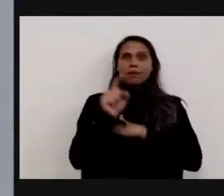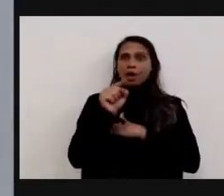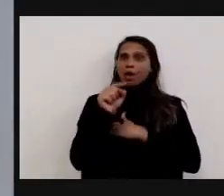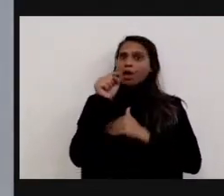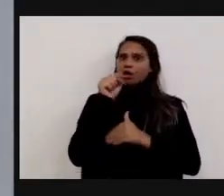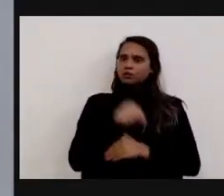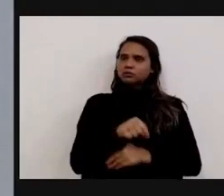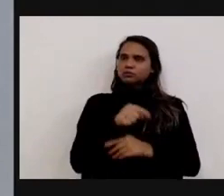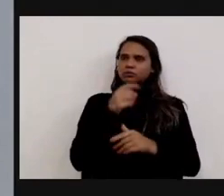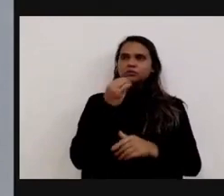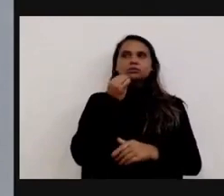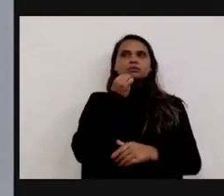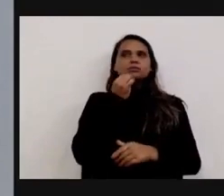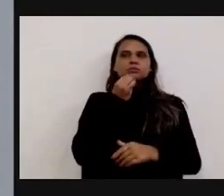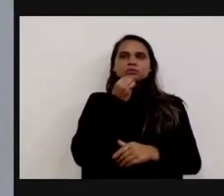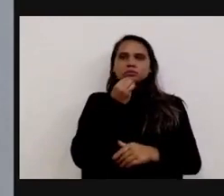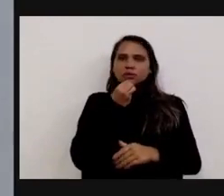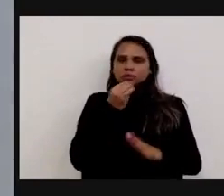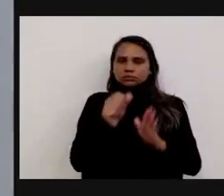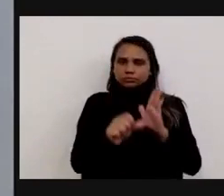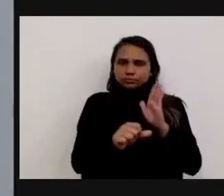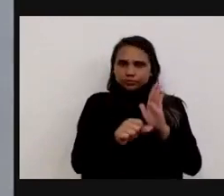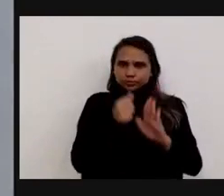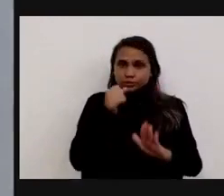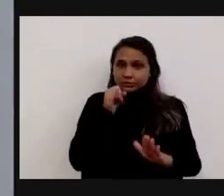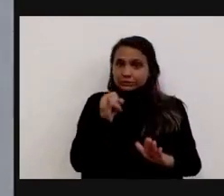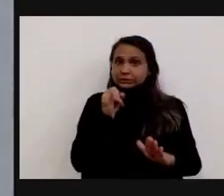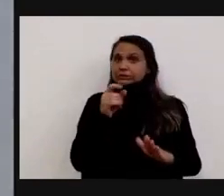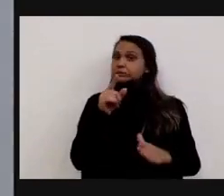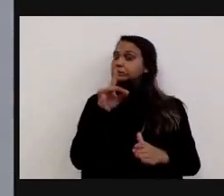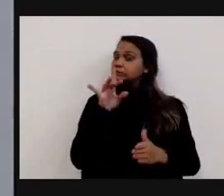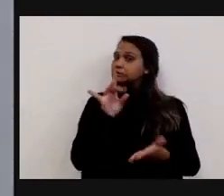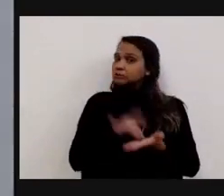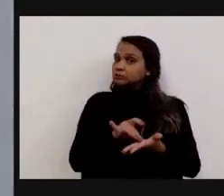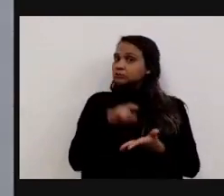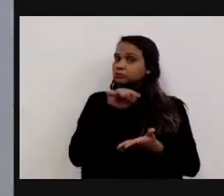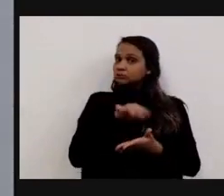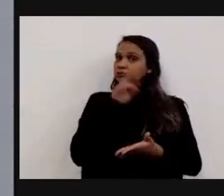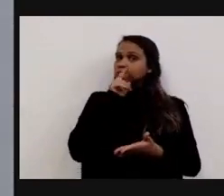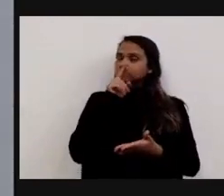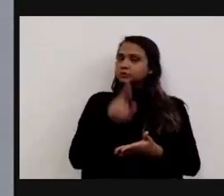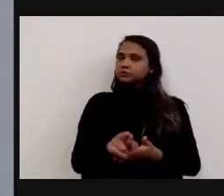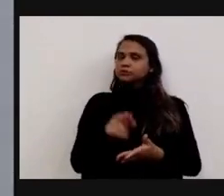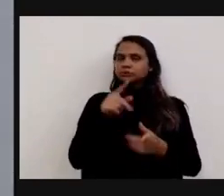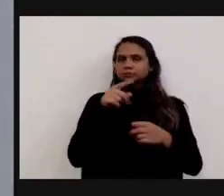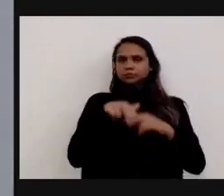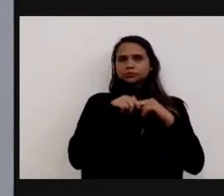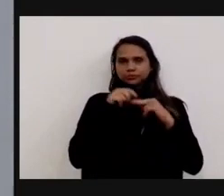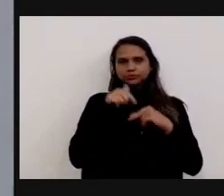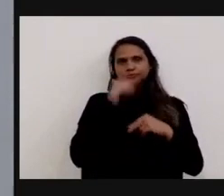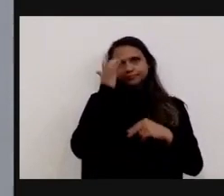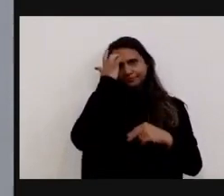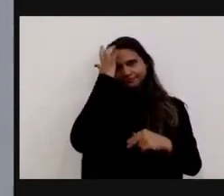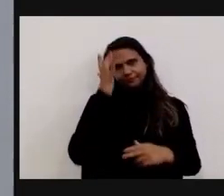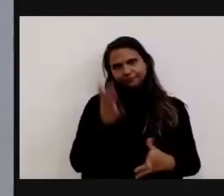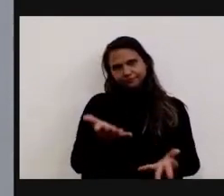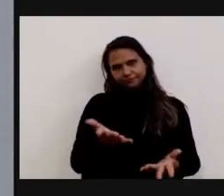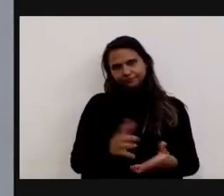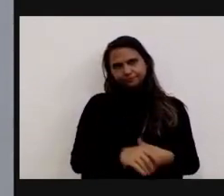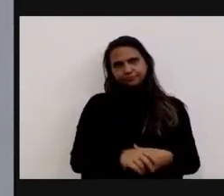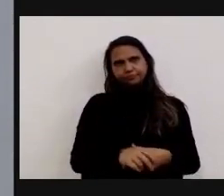fazer um teste primeiro para entender se realmente as pessoas estão respondendo aquilo ali porque tá mais fácil né